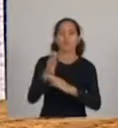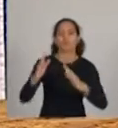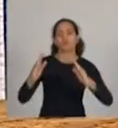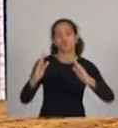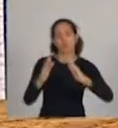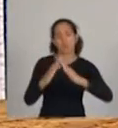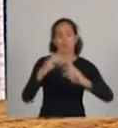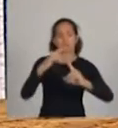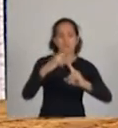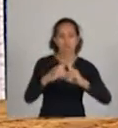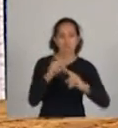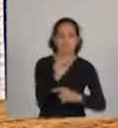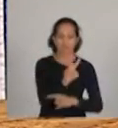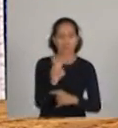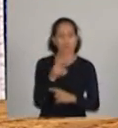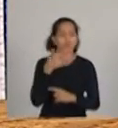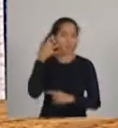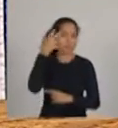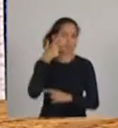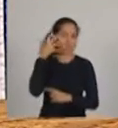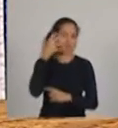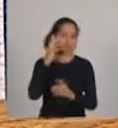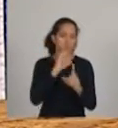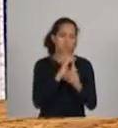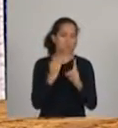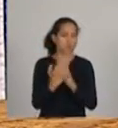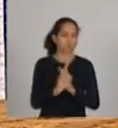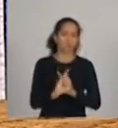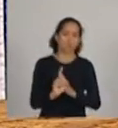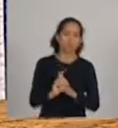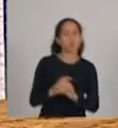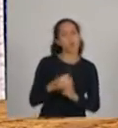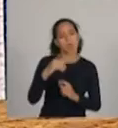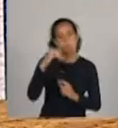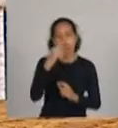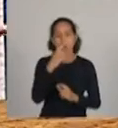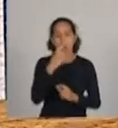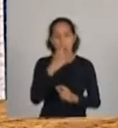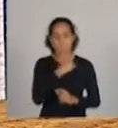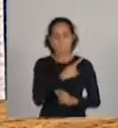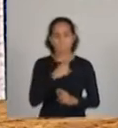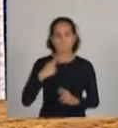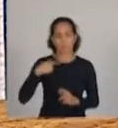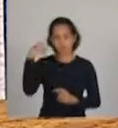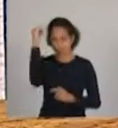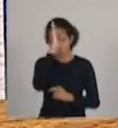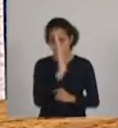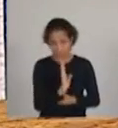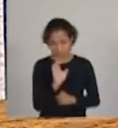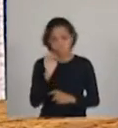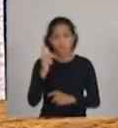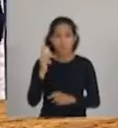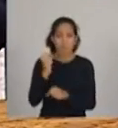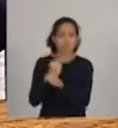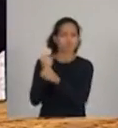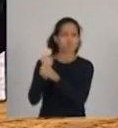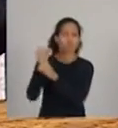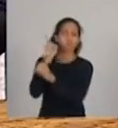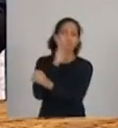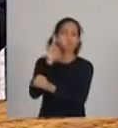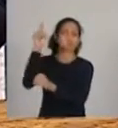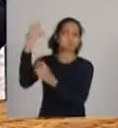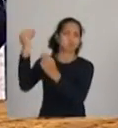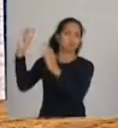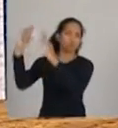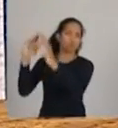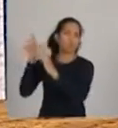Vila Velha. Era uma palestra, não era um culto. E é um pastor brasileiro, mas que morava muitos anos nos Estados Unidos. Então,